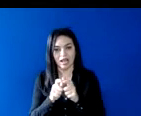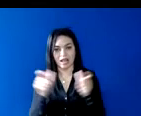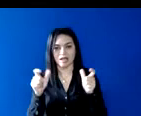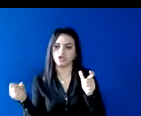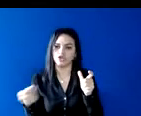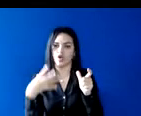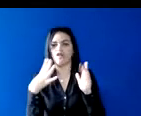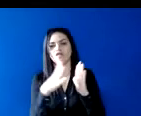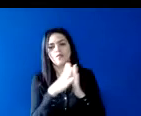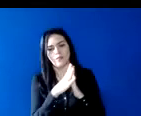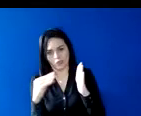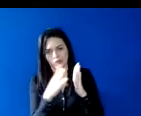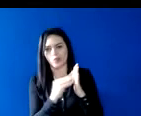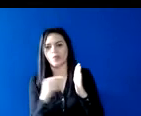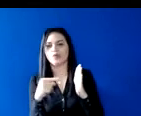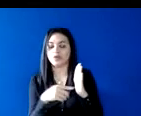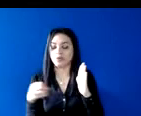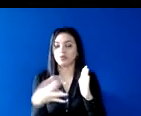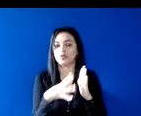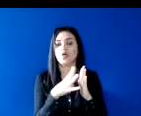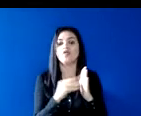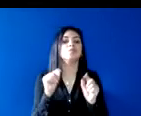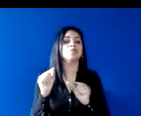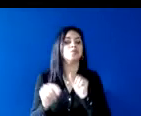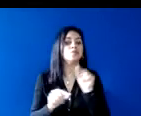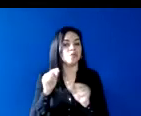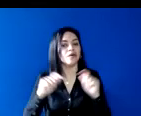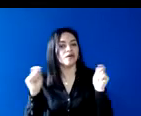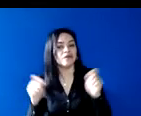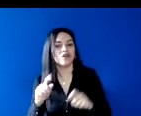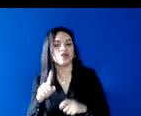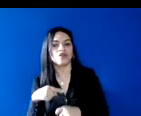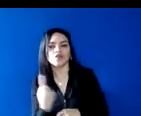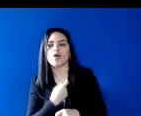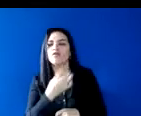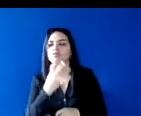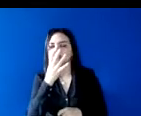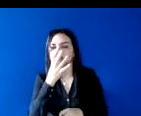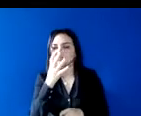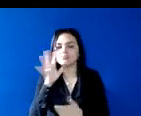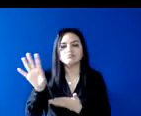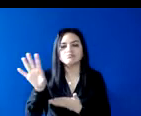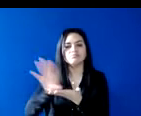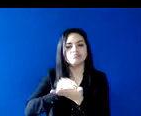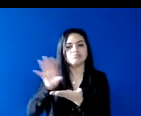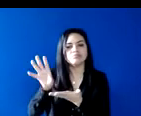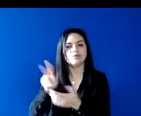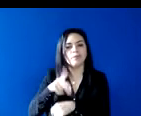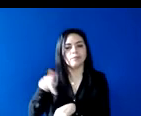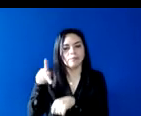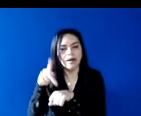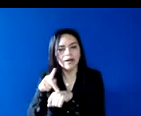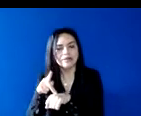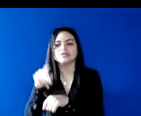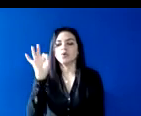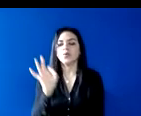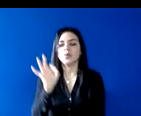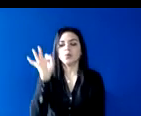o modelo que, inclusive, nós nos espelhamos em países onde as taxas,